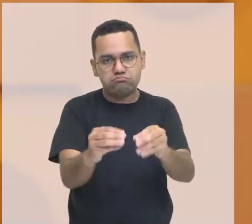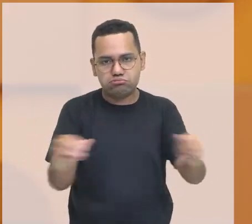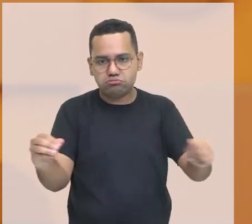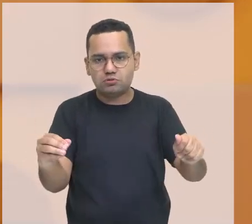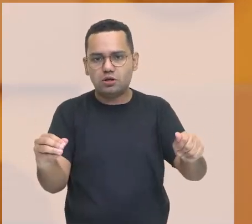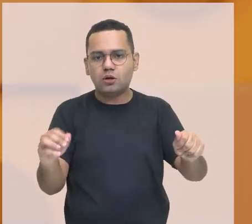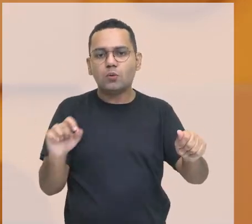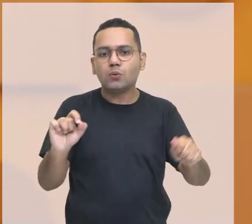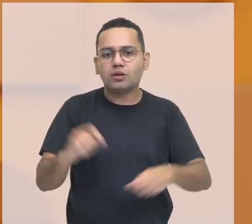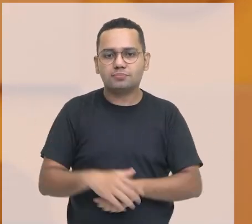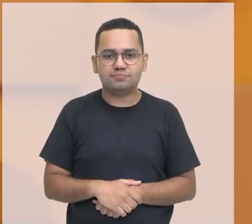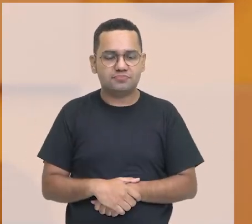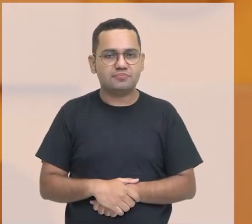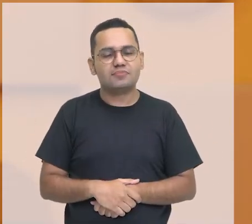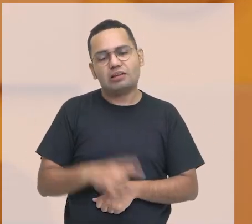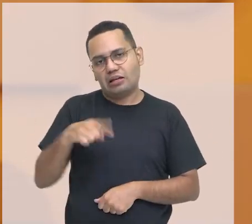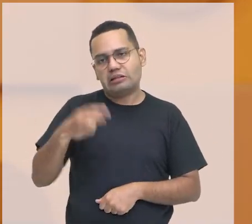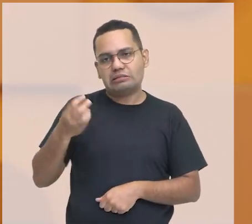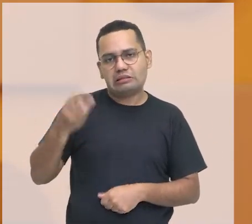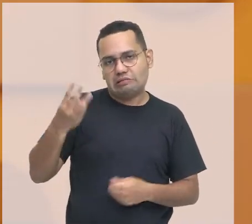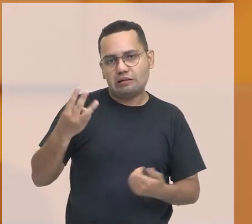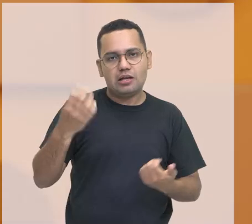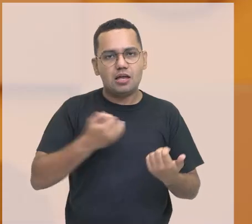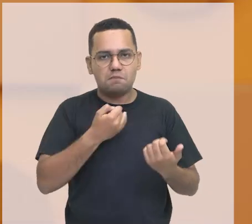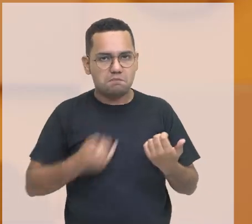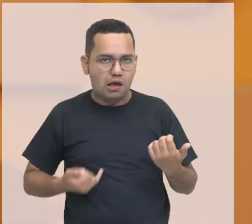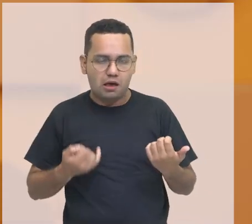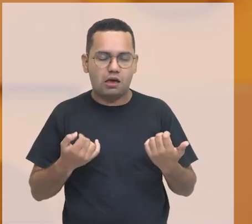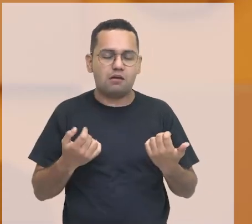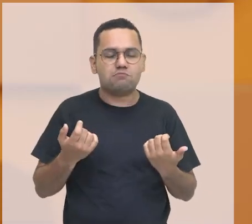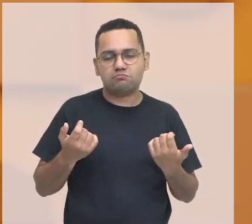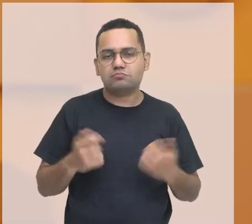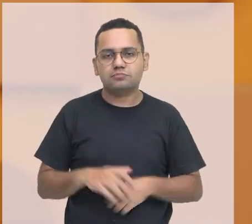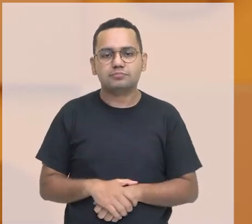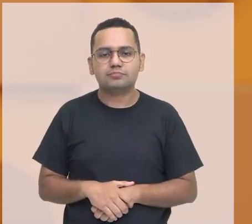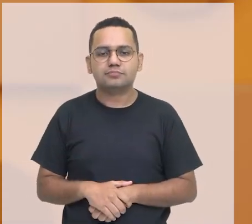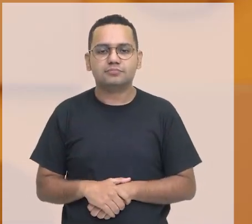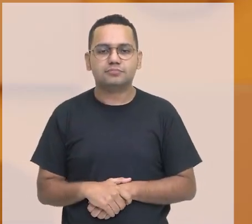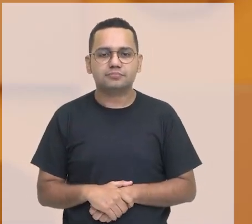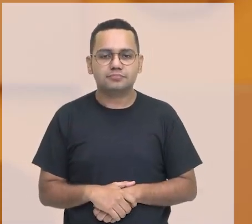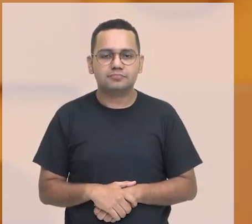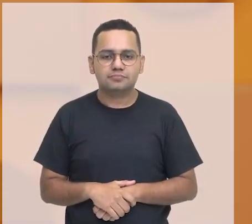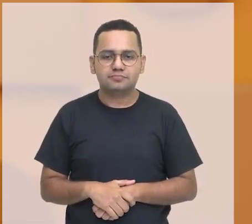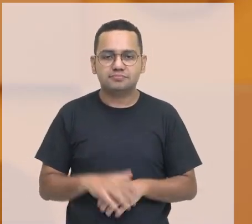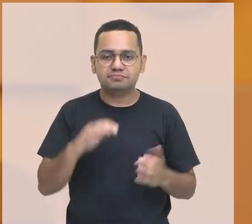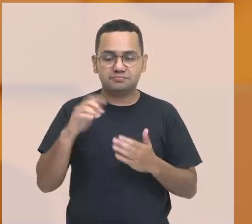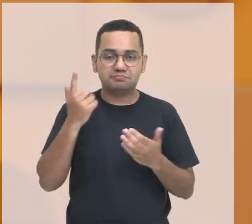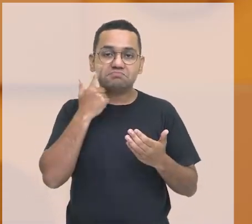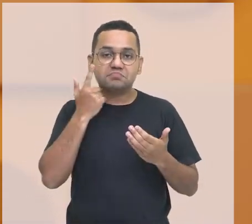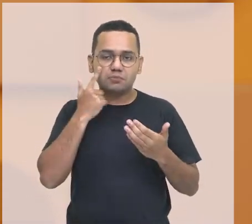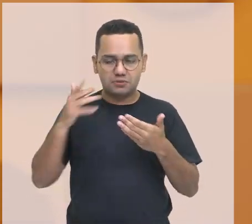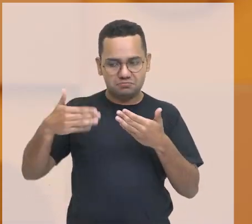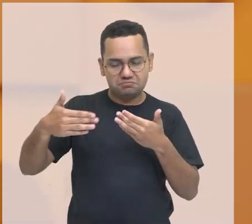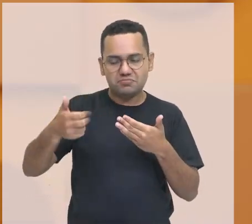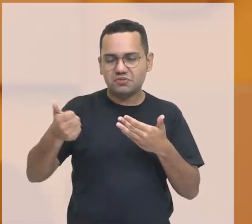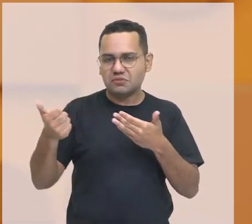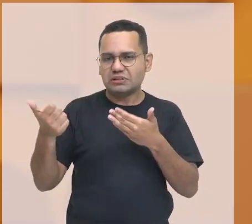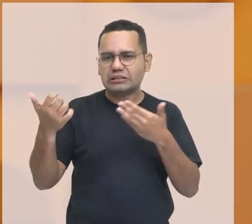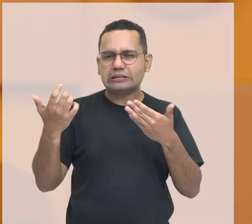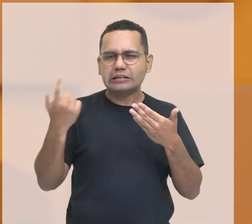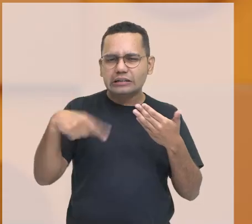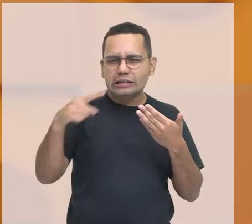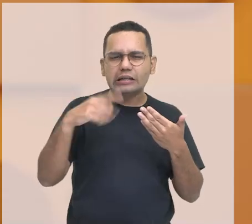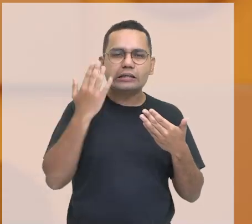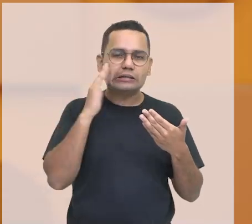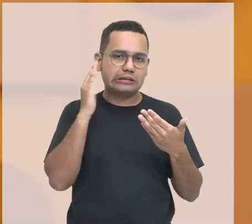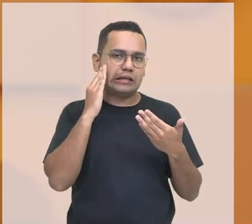ele mesmo chama de Terceiro Império ou Terceiro Reich. Vamos adiante para compreender um pouquinho mais sobre as causas da Segunda